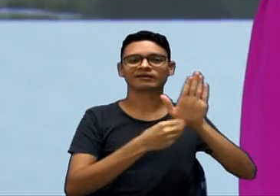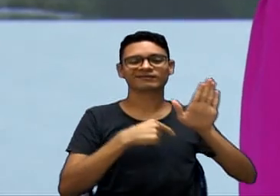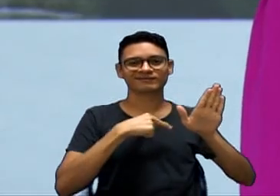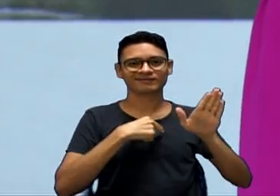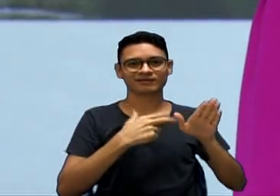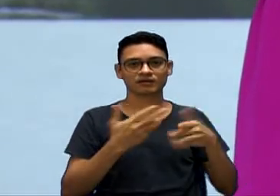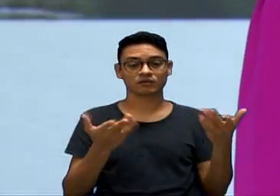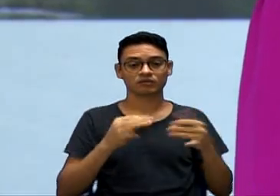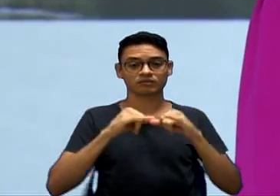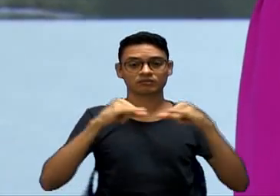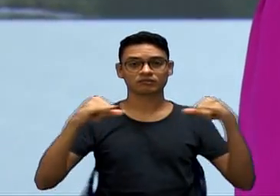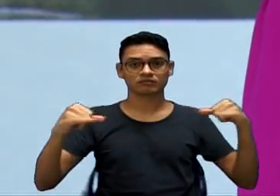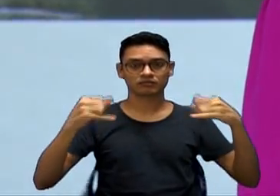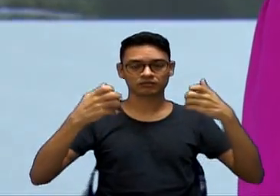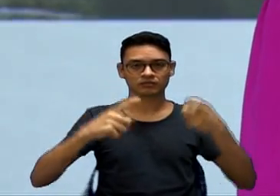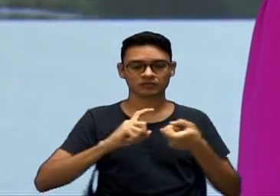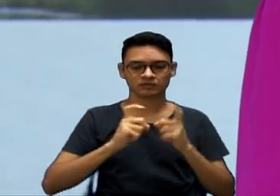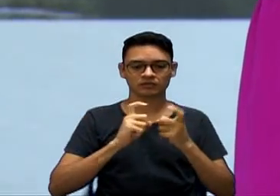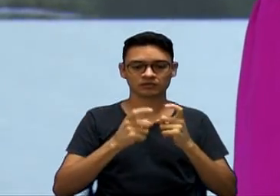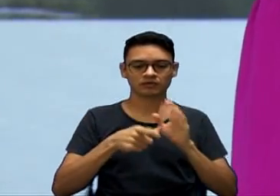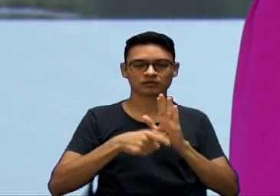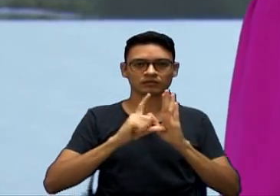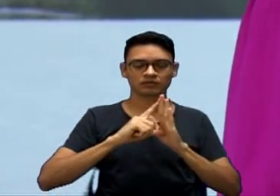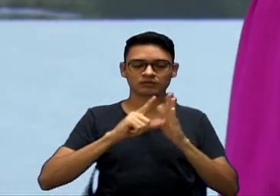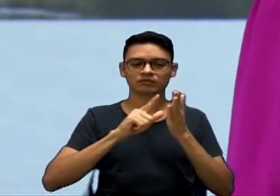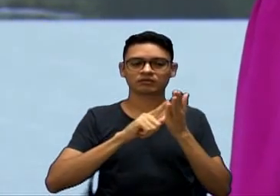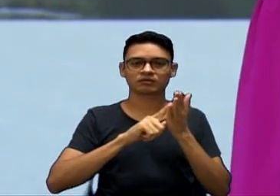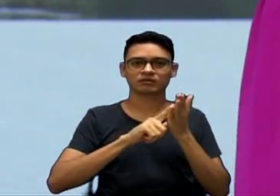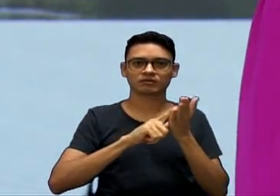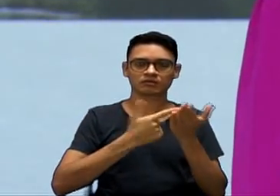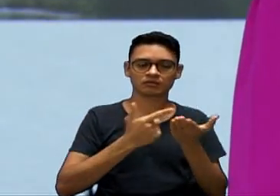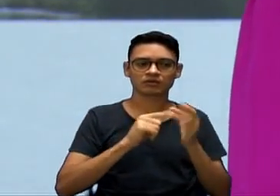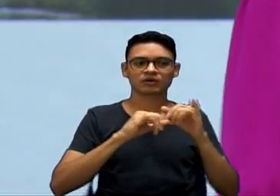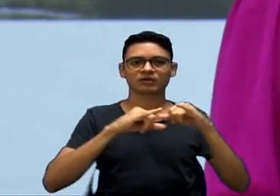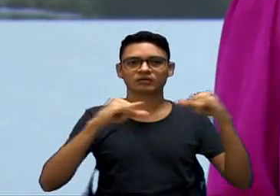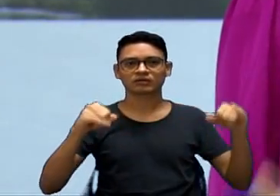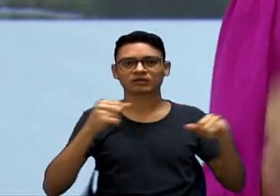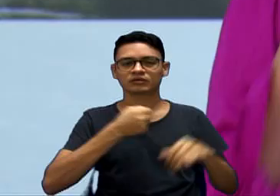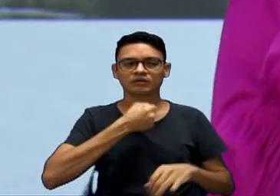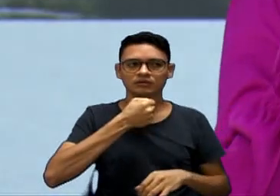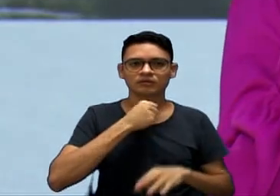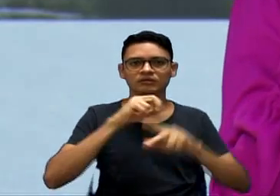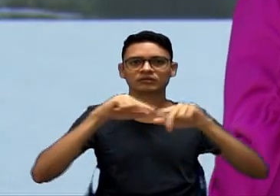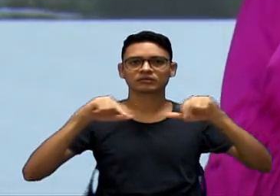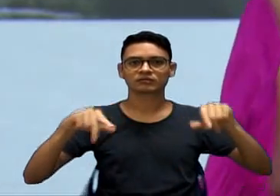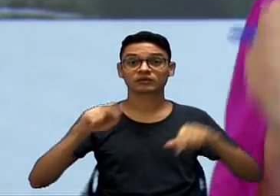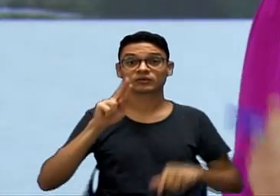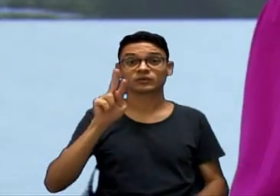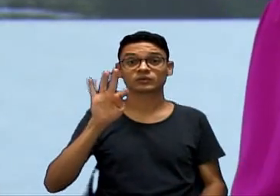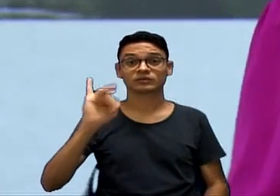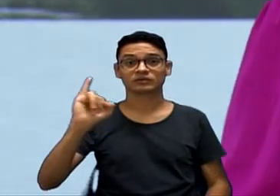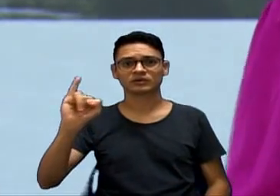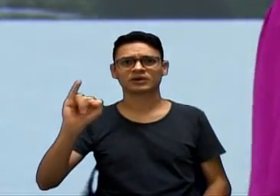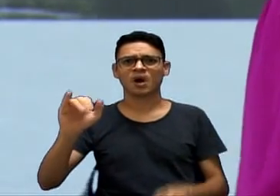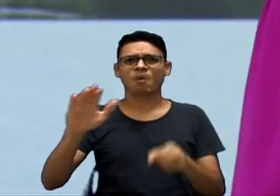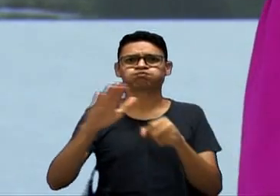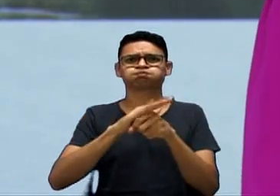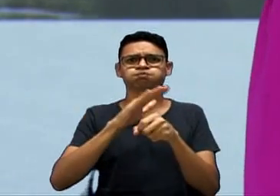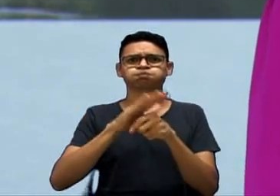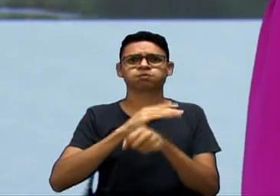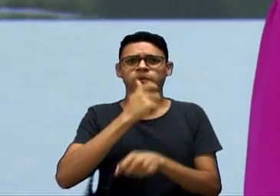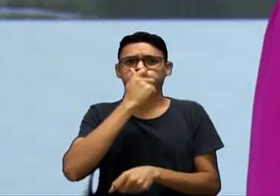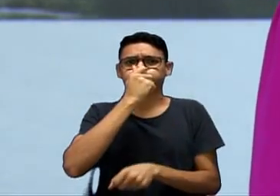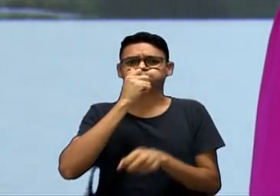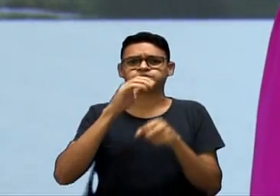período da abertura da sessão, uma reportagem onde teve informação que as UTIs ficaram lotadas e